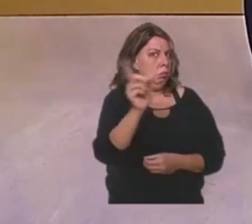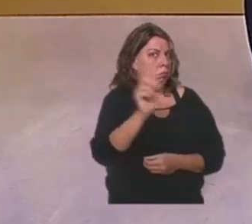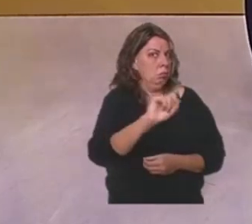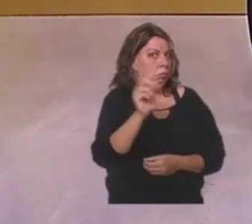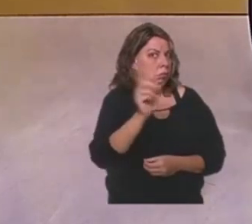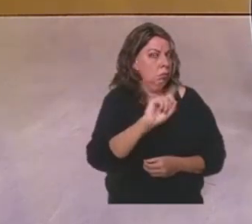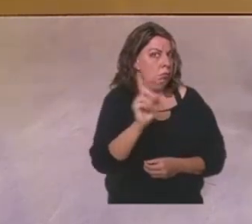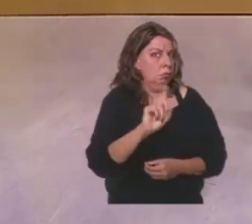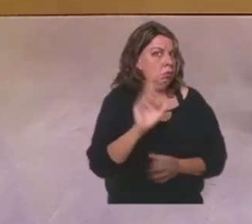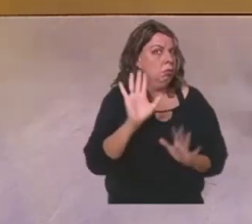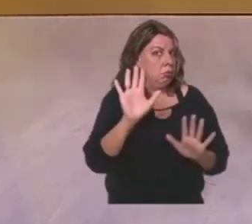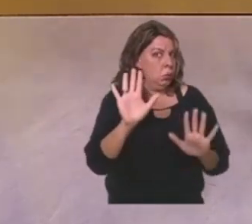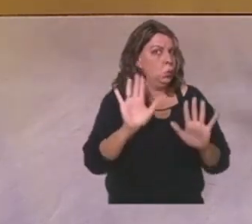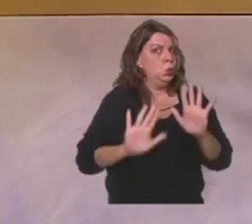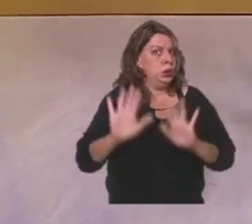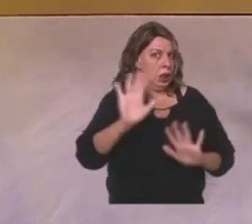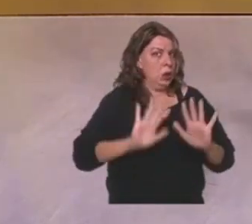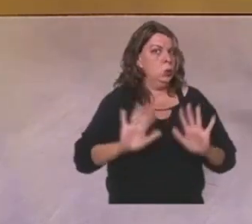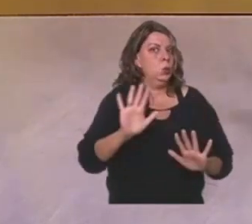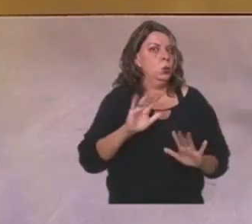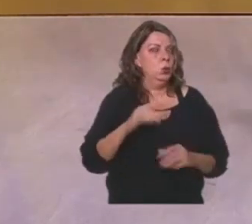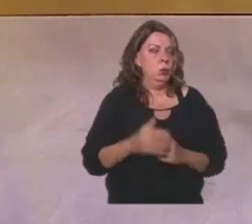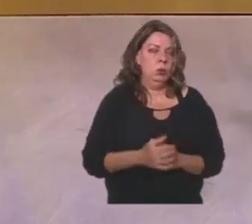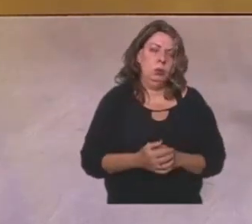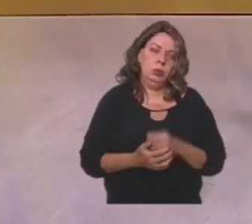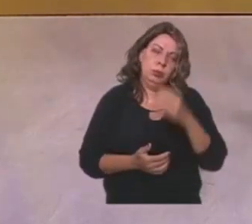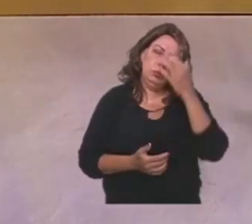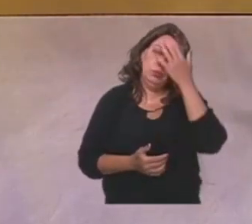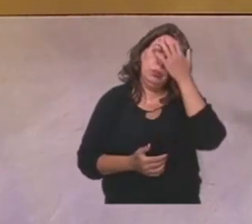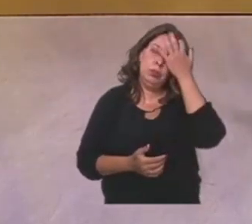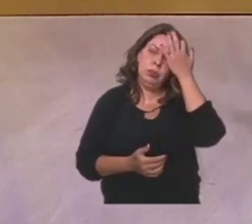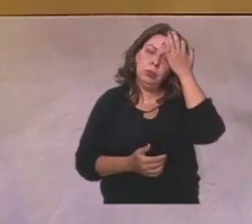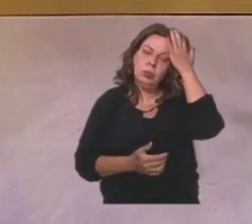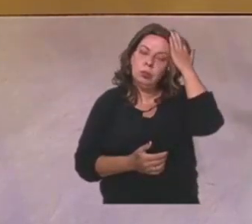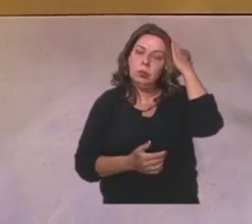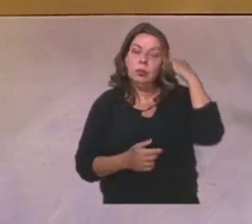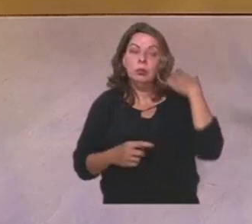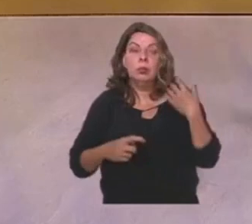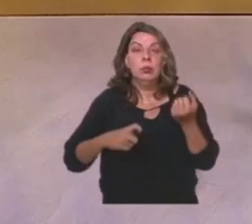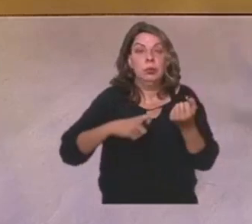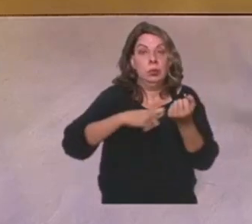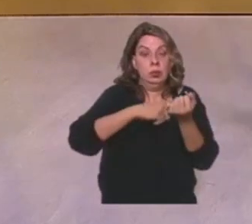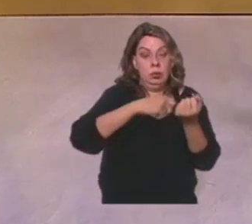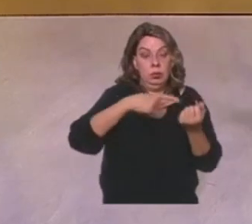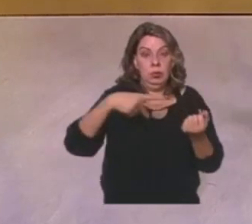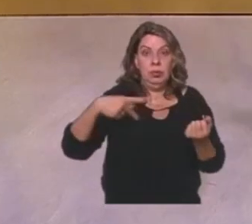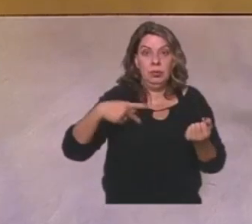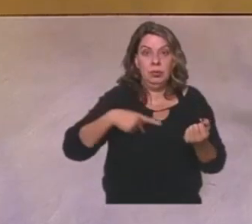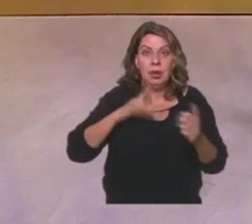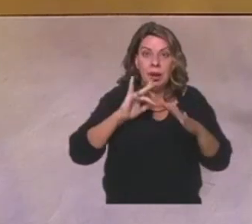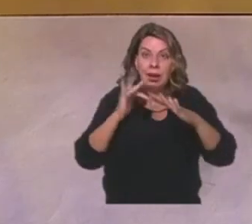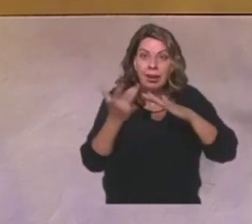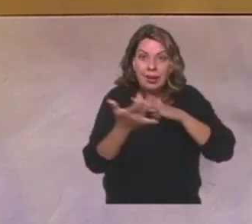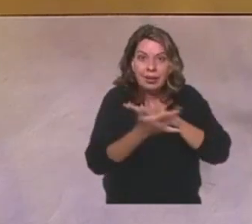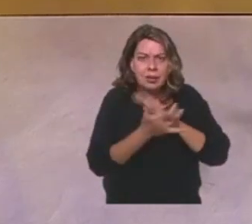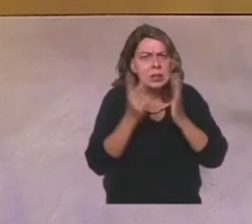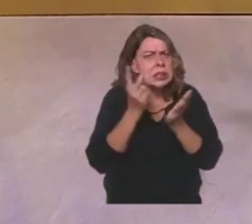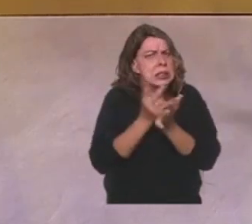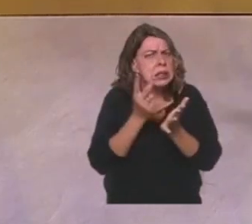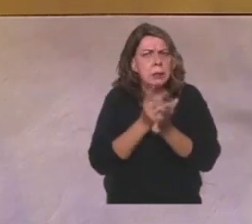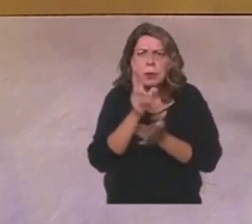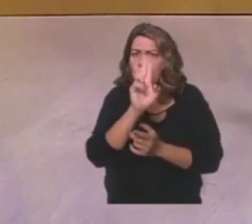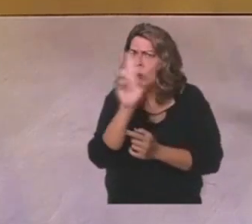E, gente, nas redes sociais do Caju Cap também tem sempre o nome e as informações aí dos contemplados.